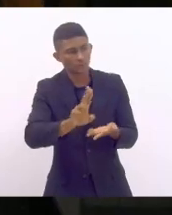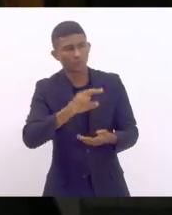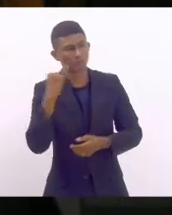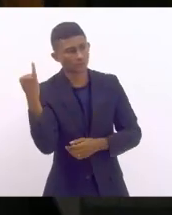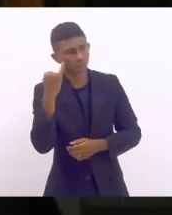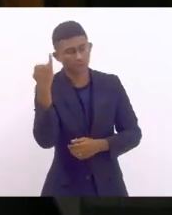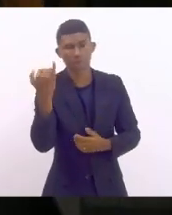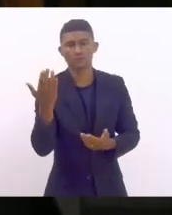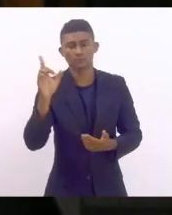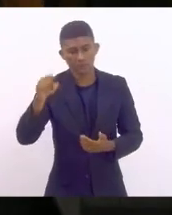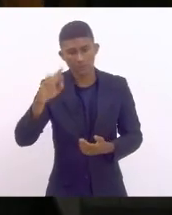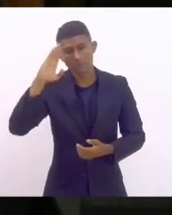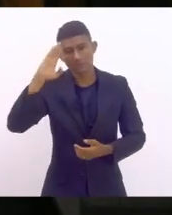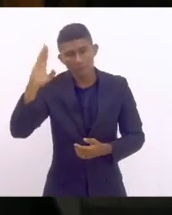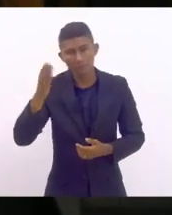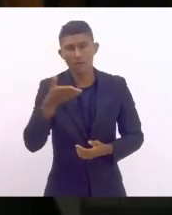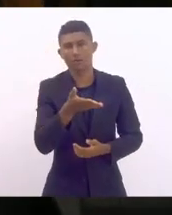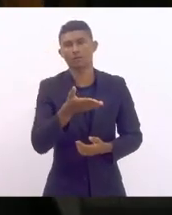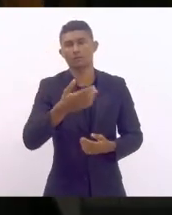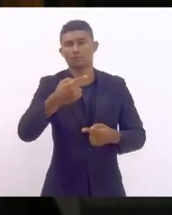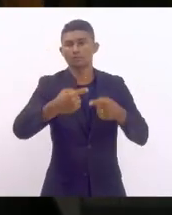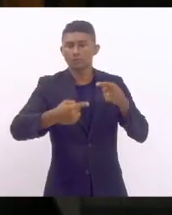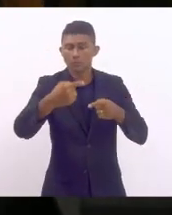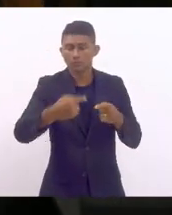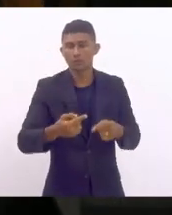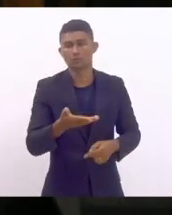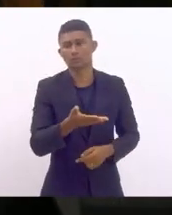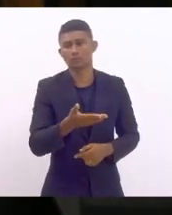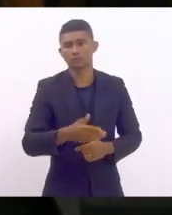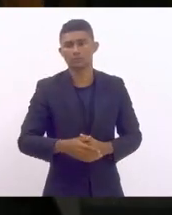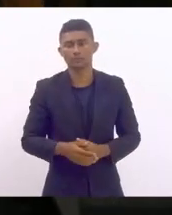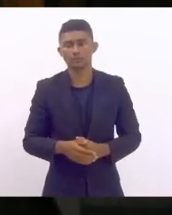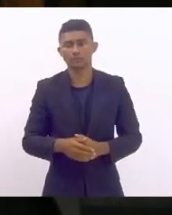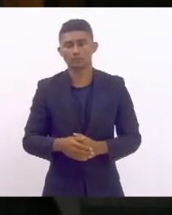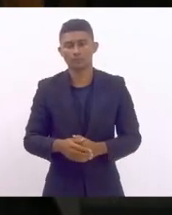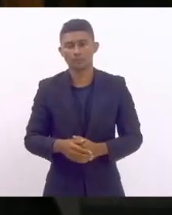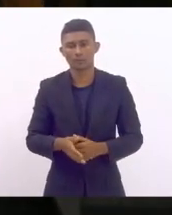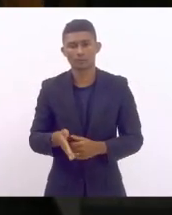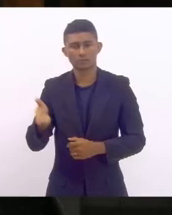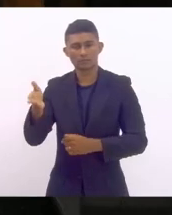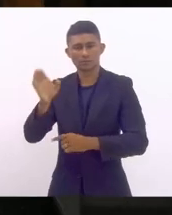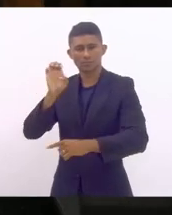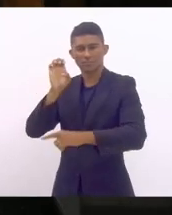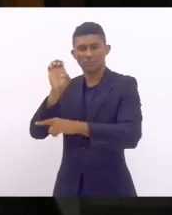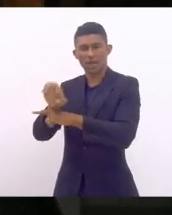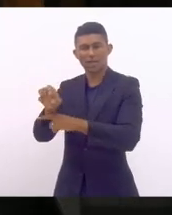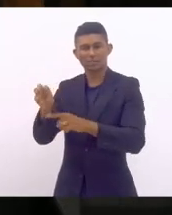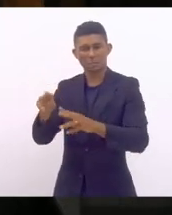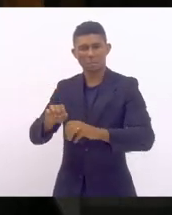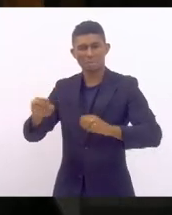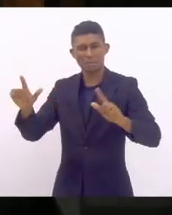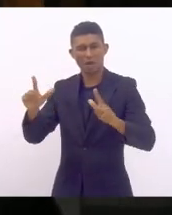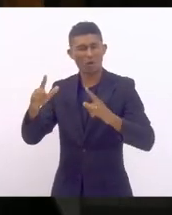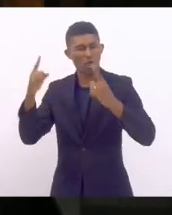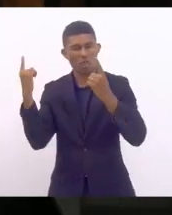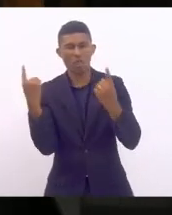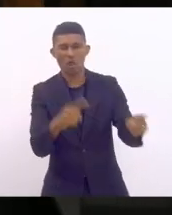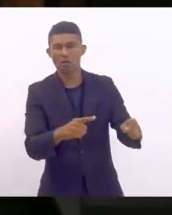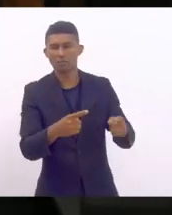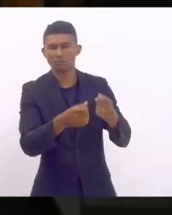central dessa política da nossa de criação deste estado de mal-estar social